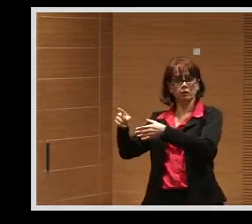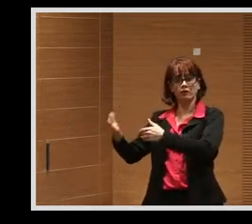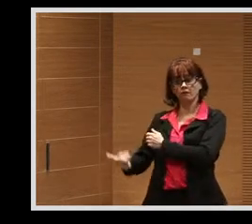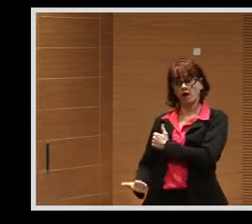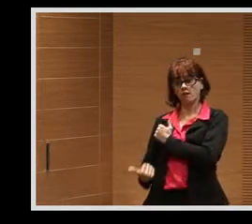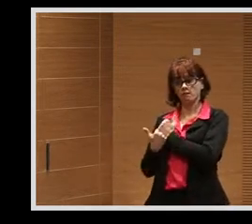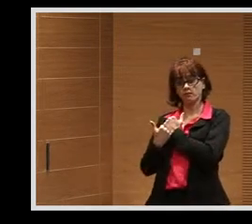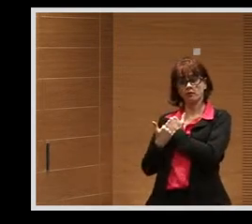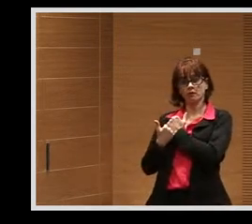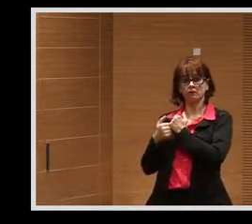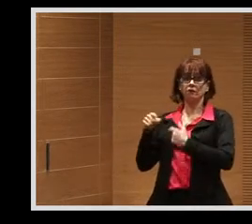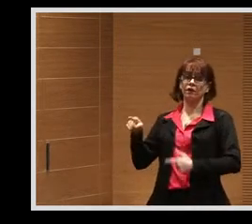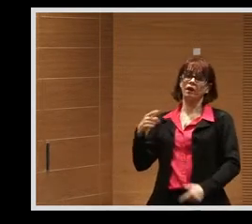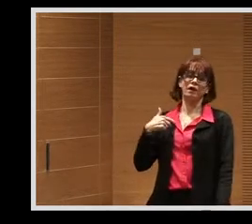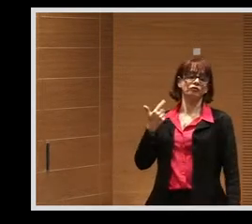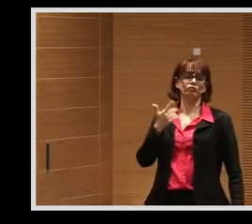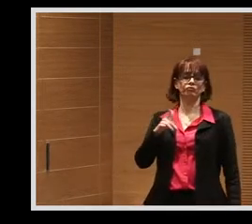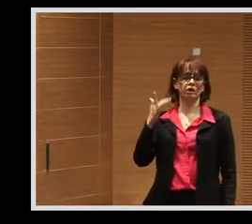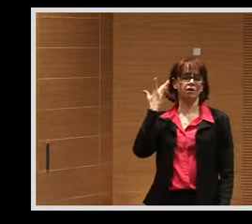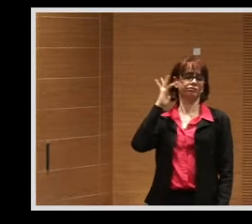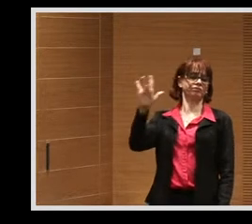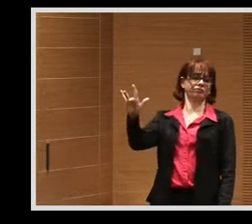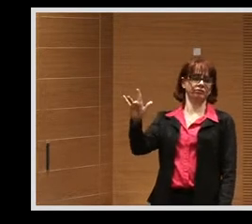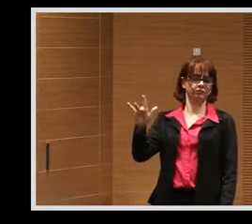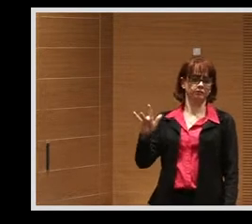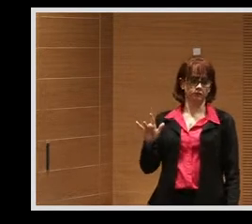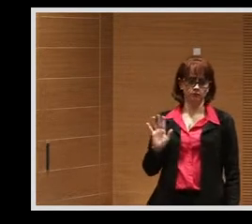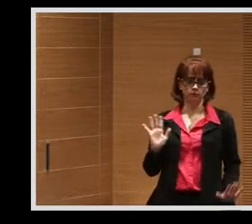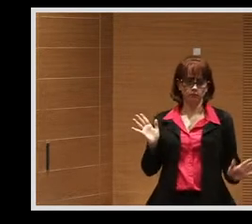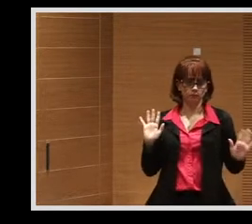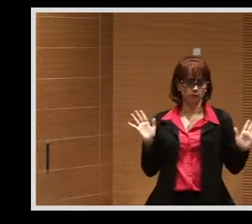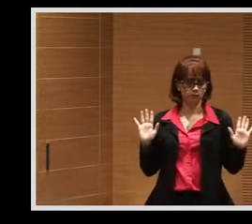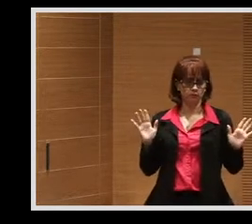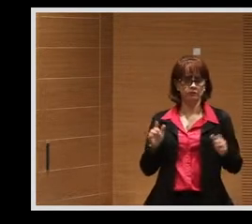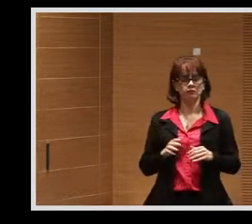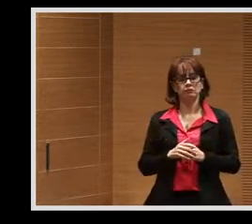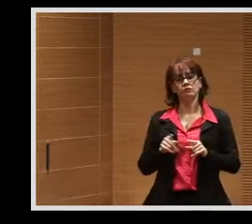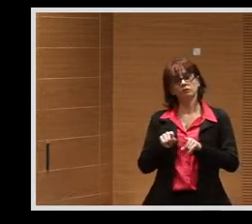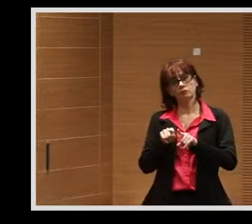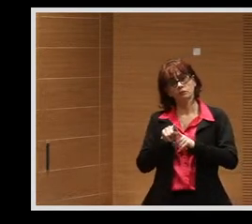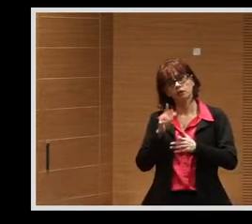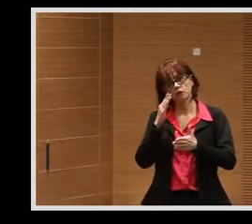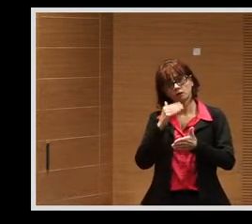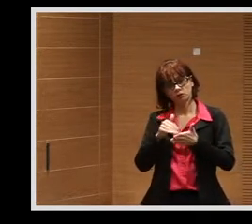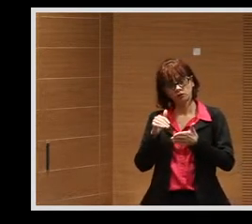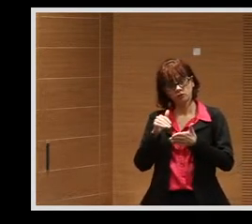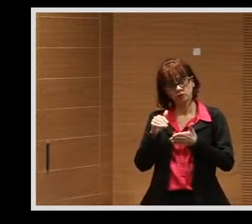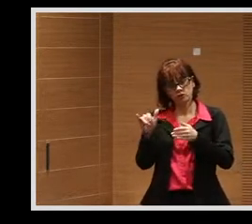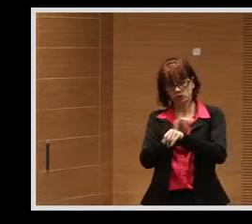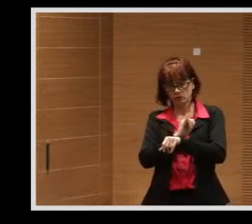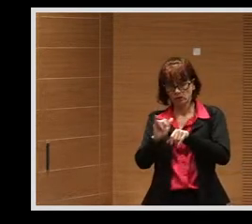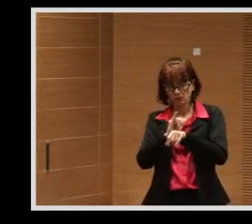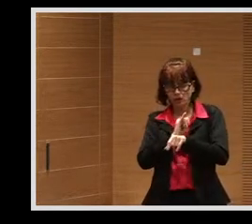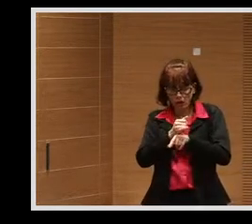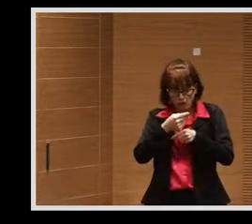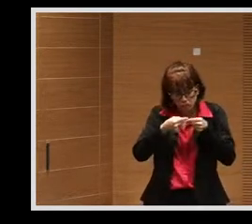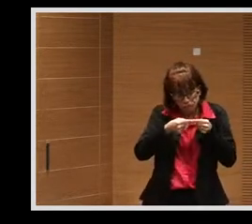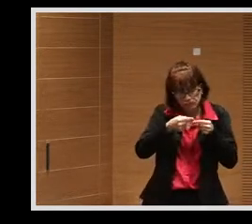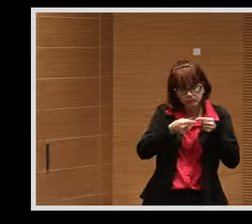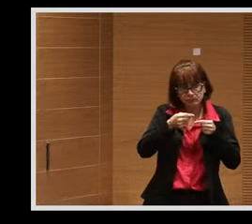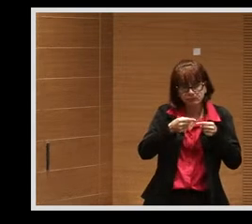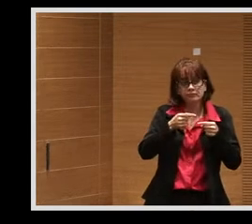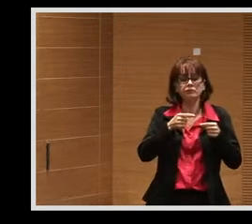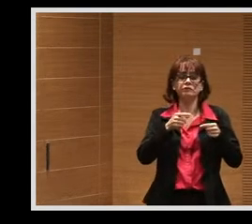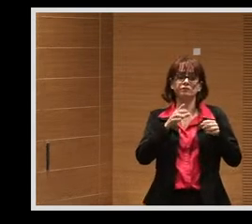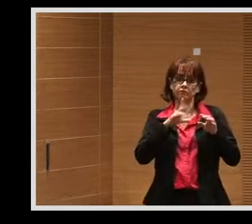esse descabente. Né? As estratégias micropolíticas, né, semanalmente a gente está com 2, 3 escolas, é uma